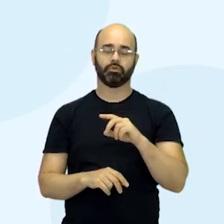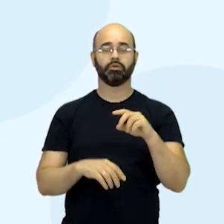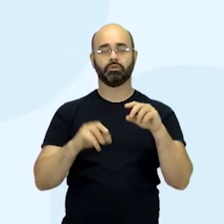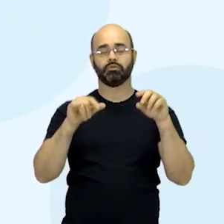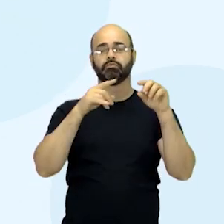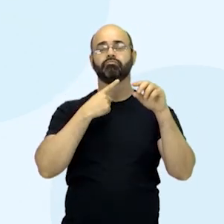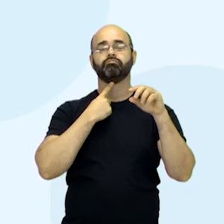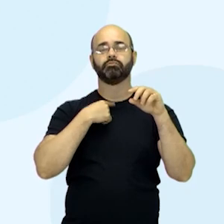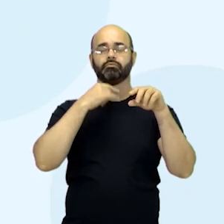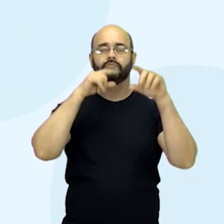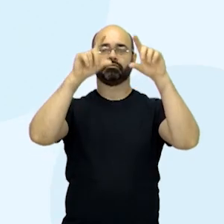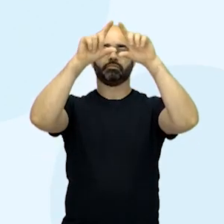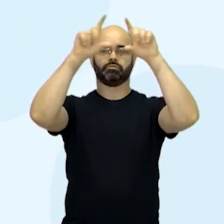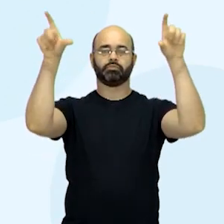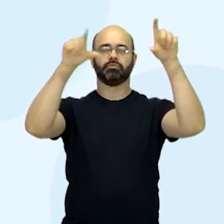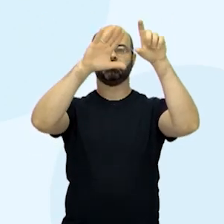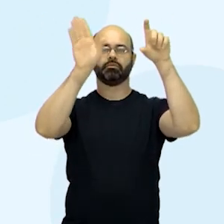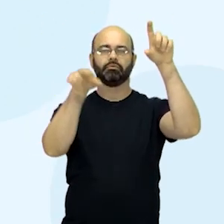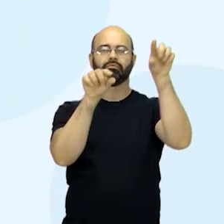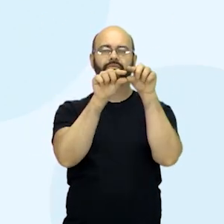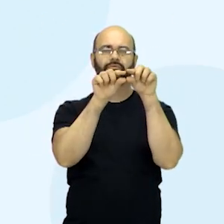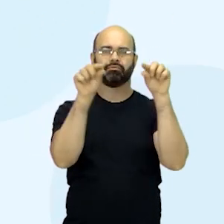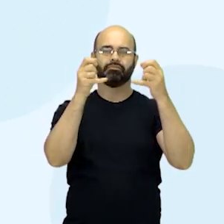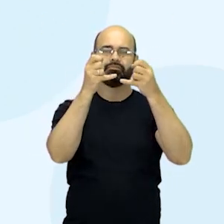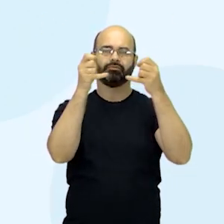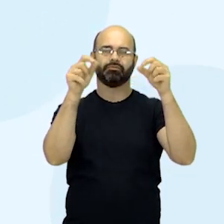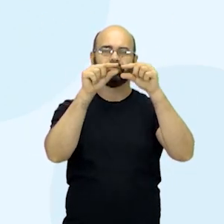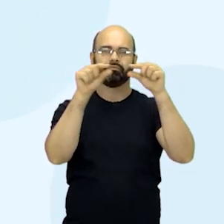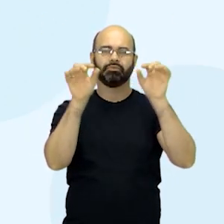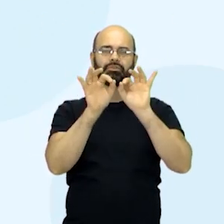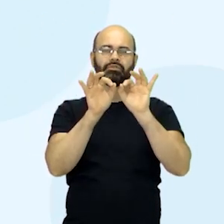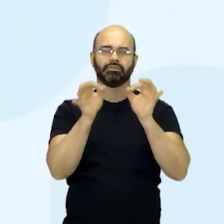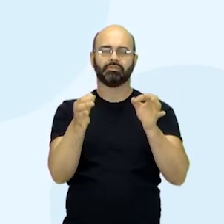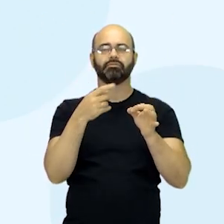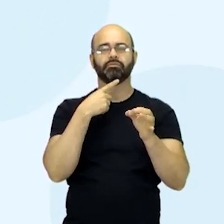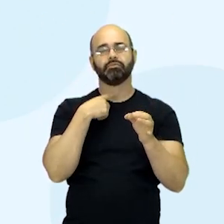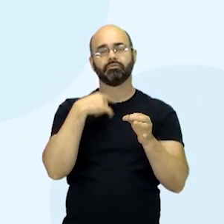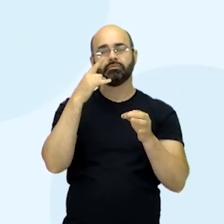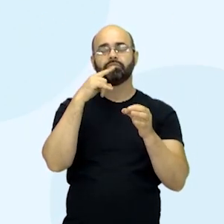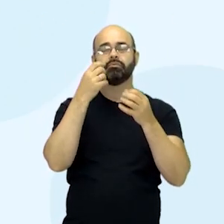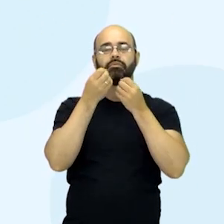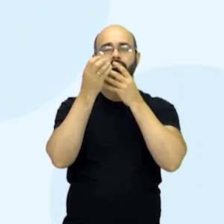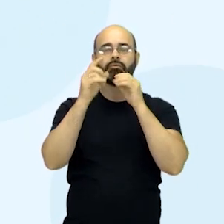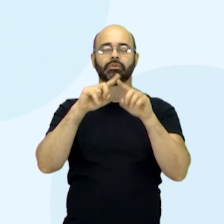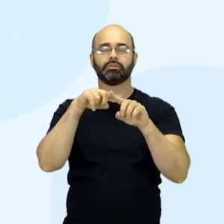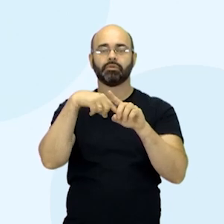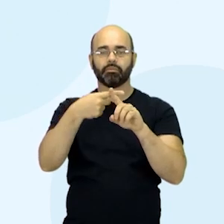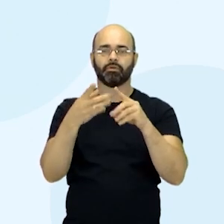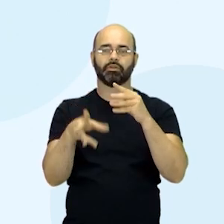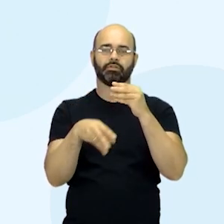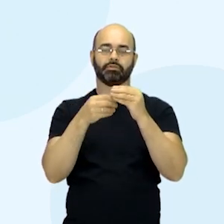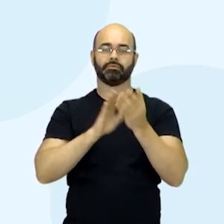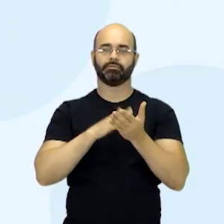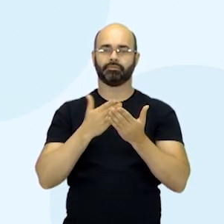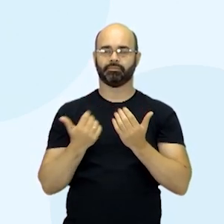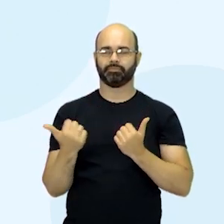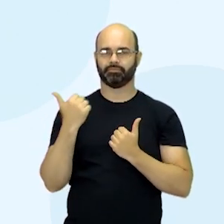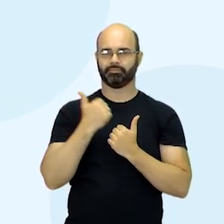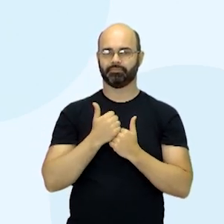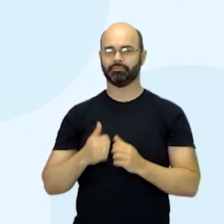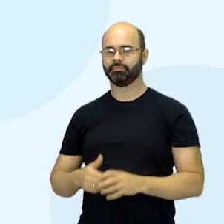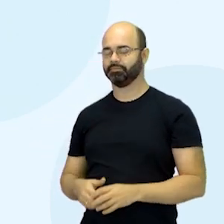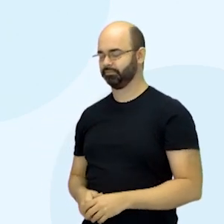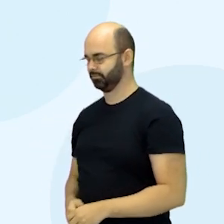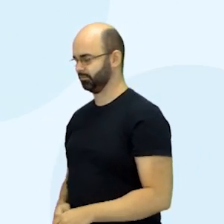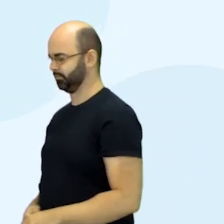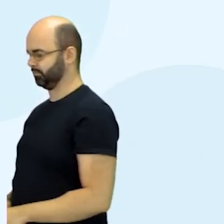sempre acrescenta informações e dá dica aí para as pessoas terem interesse em ler seu texto, tá? Os professores também, se estiverem contribuindo